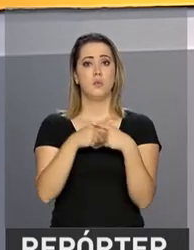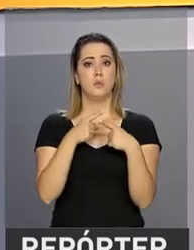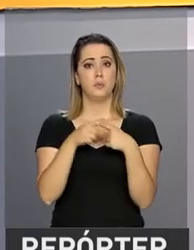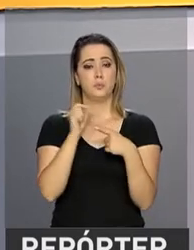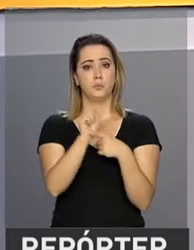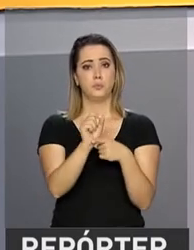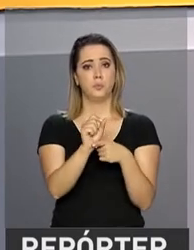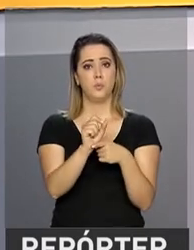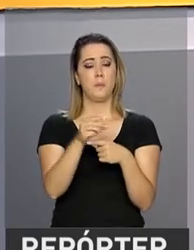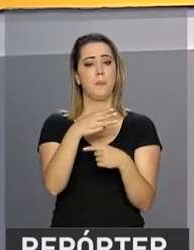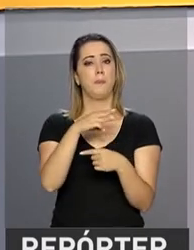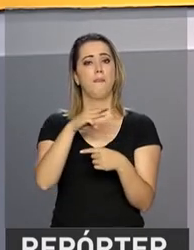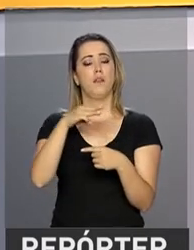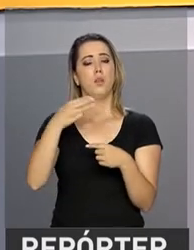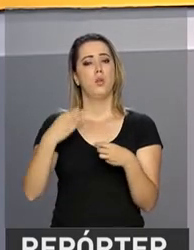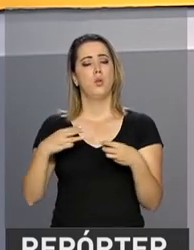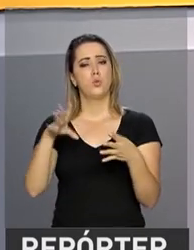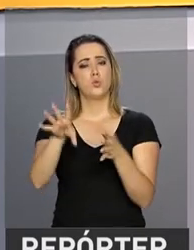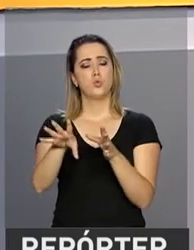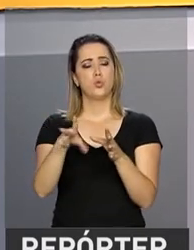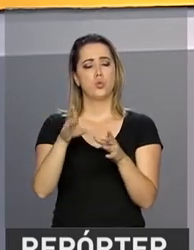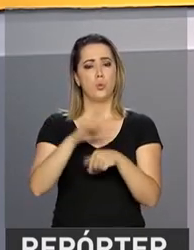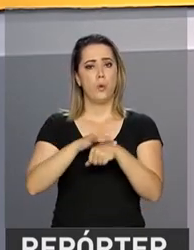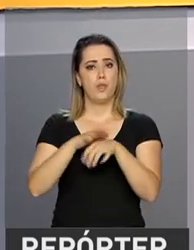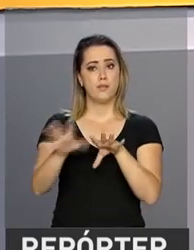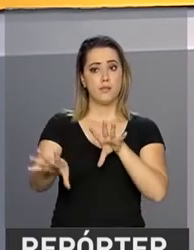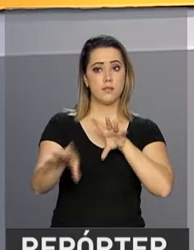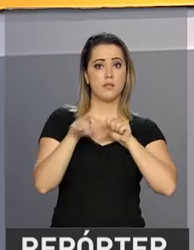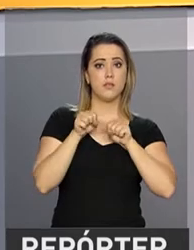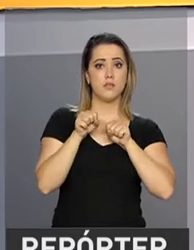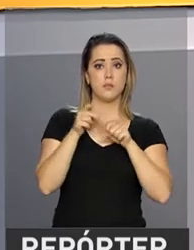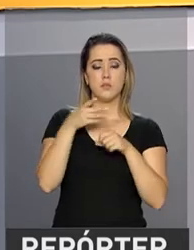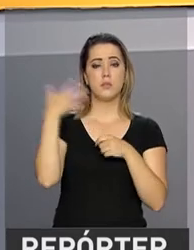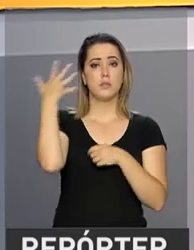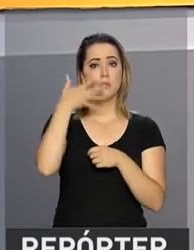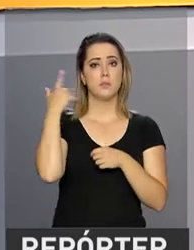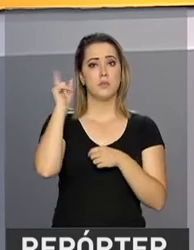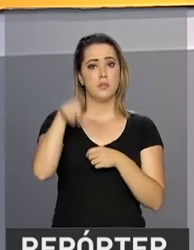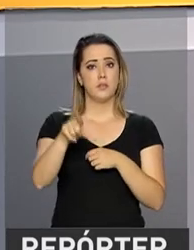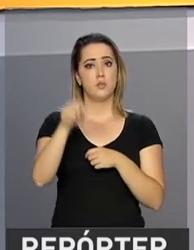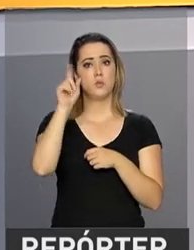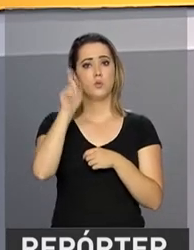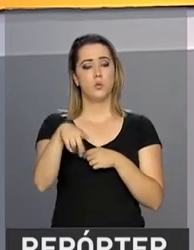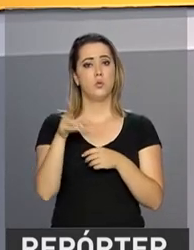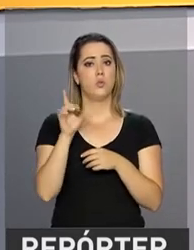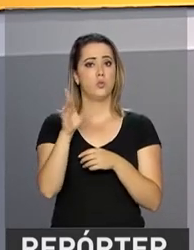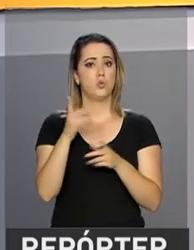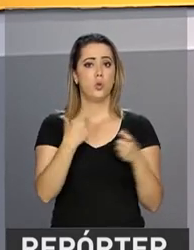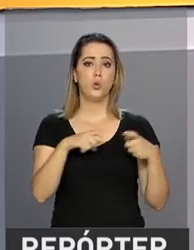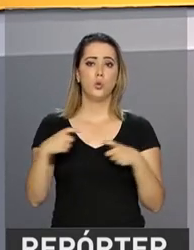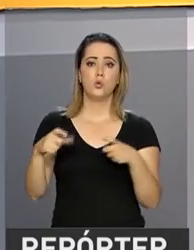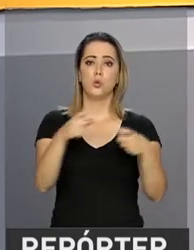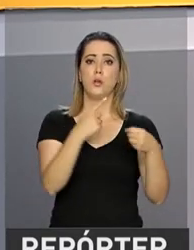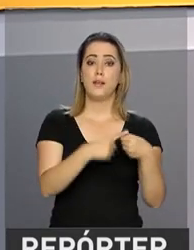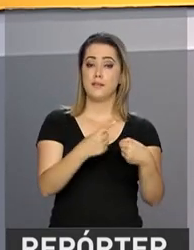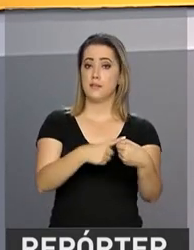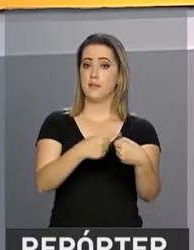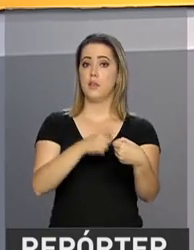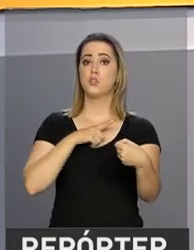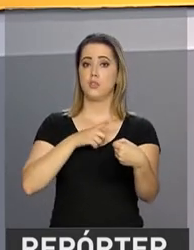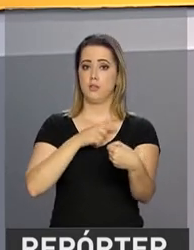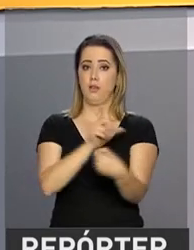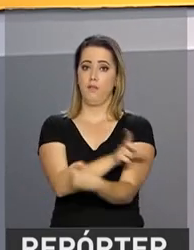transmissíveis do ministério da saúde joão paulo toledo explica que a decisão é válida apenas em municípios que ainda